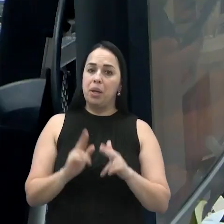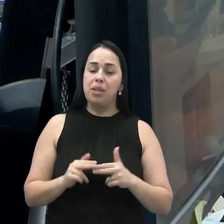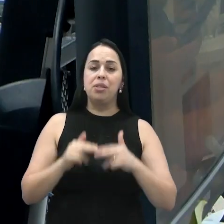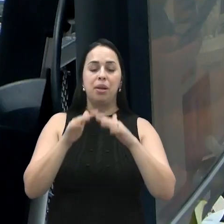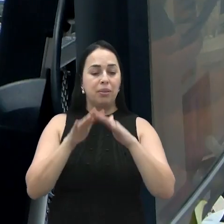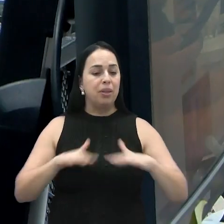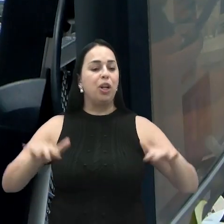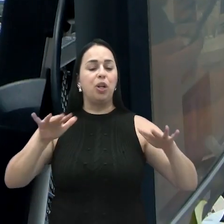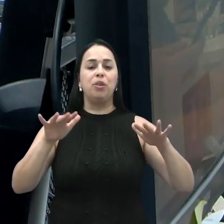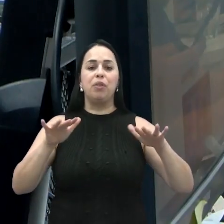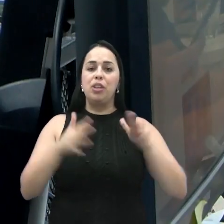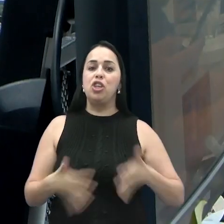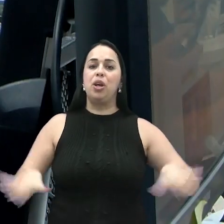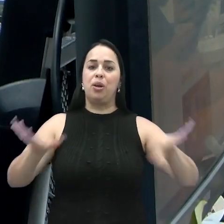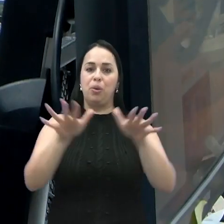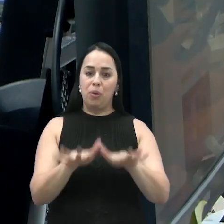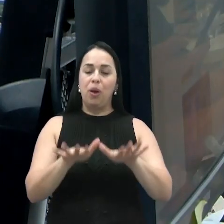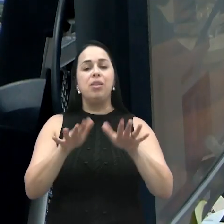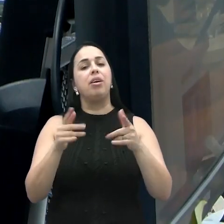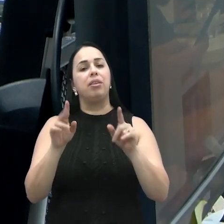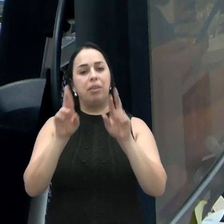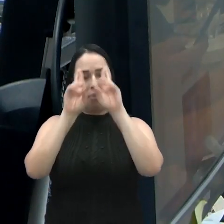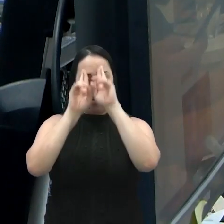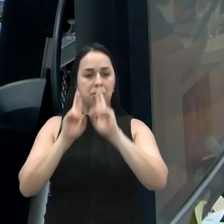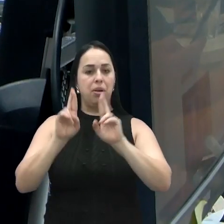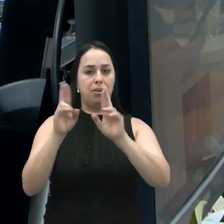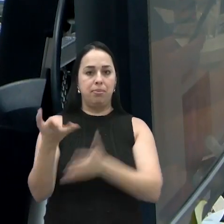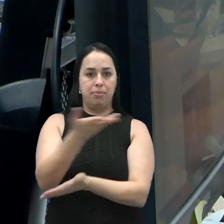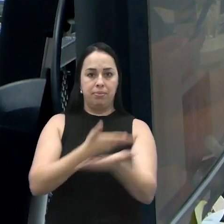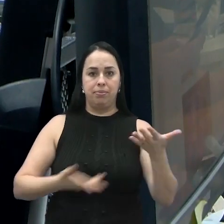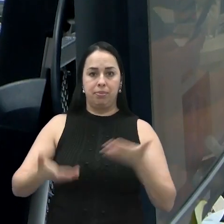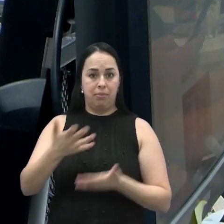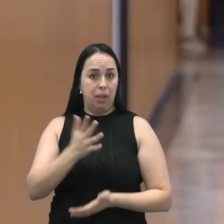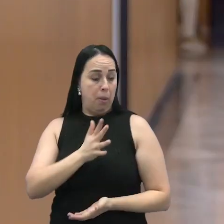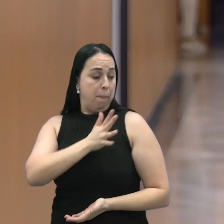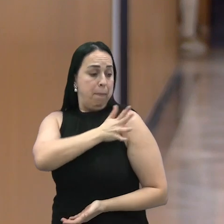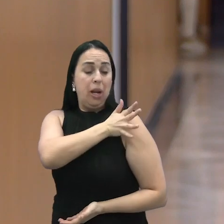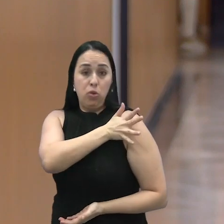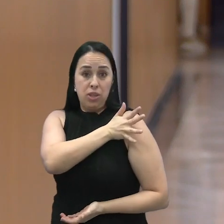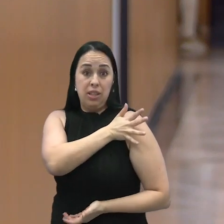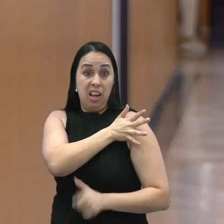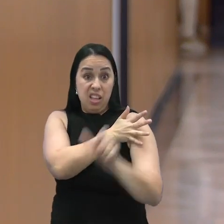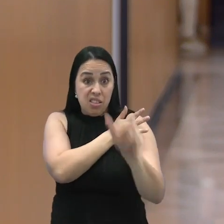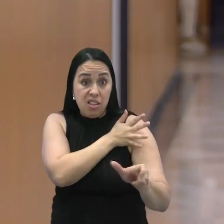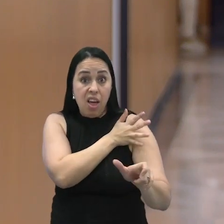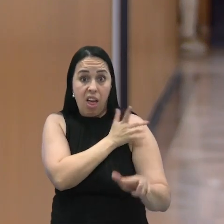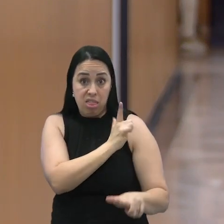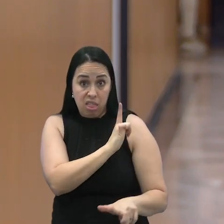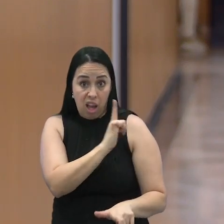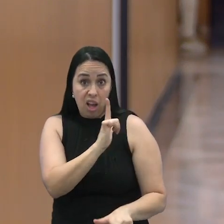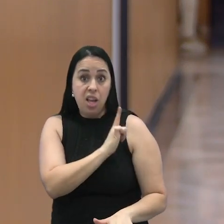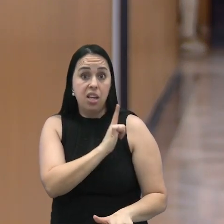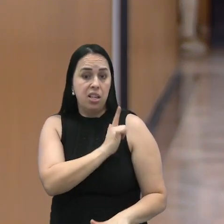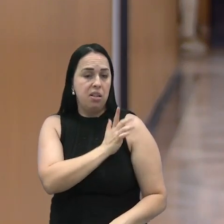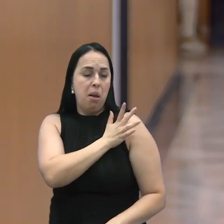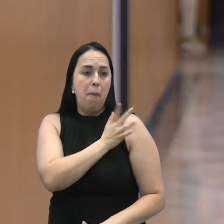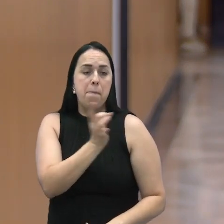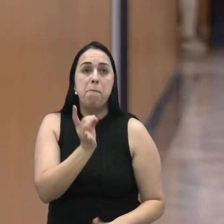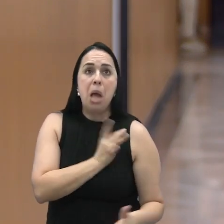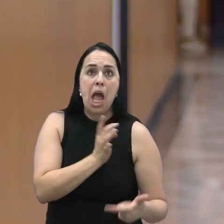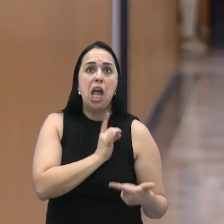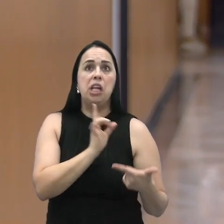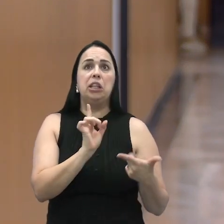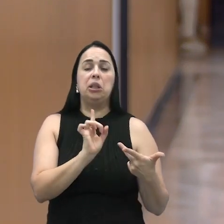desaparecer, tornando o ambiente mais inclusivo e respeitoso para todos. O preconceito, né, que as pessoas têm sobre